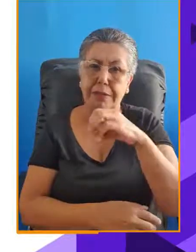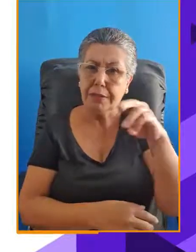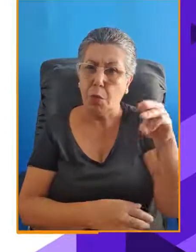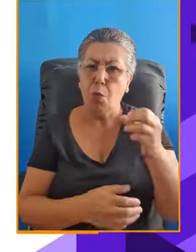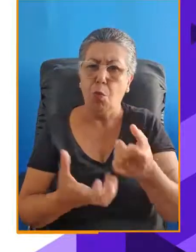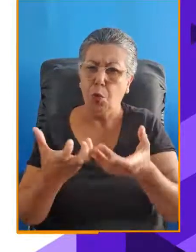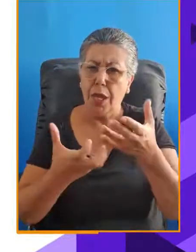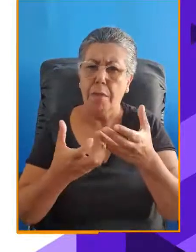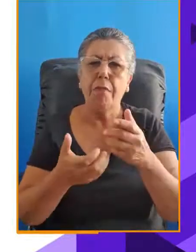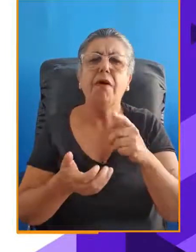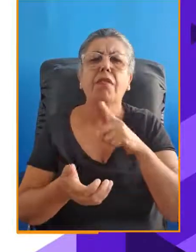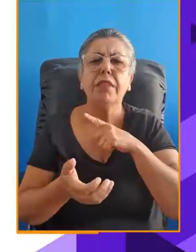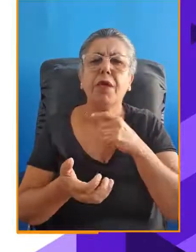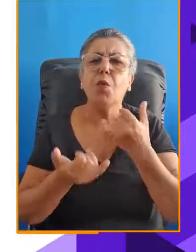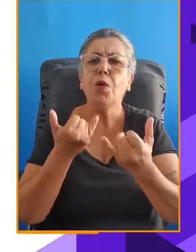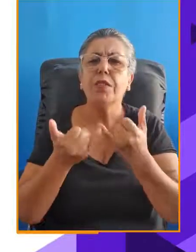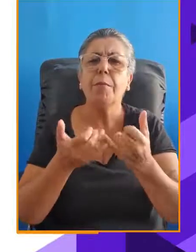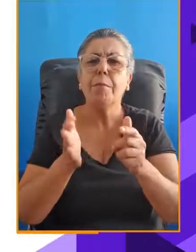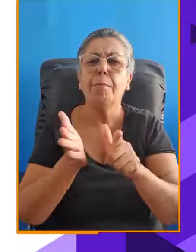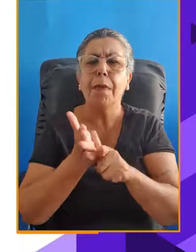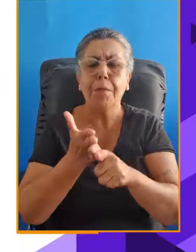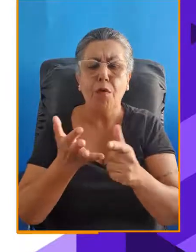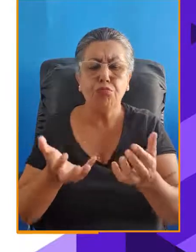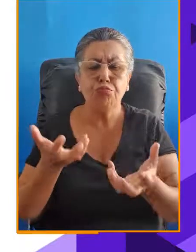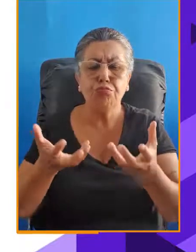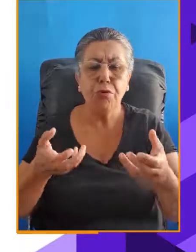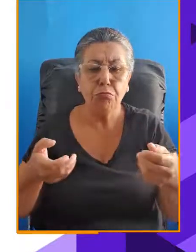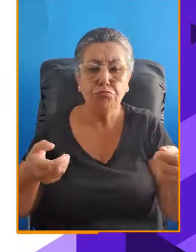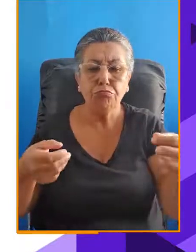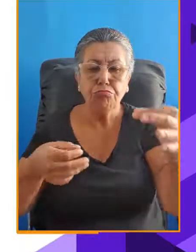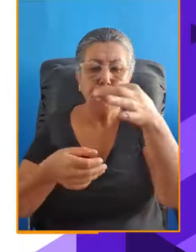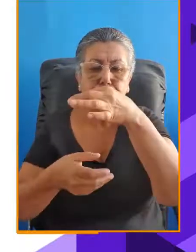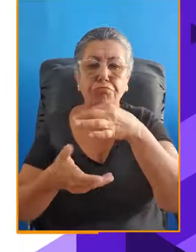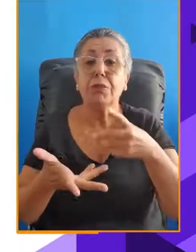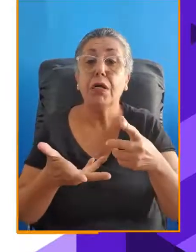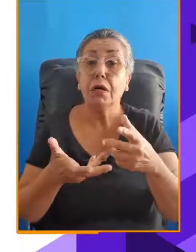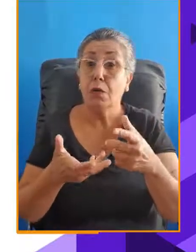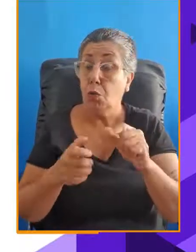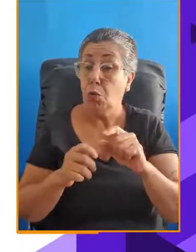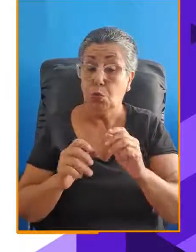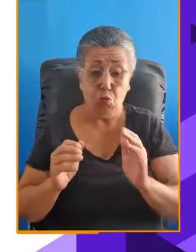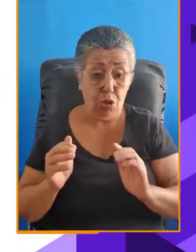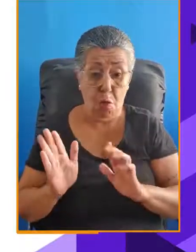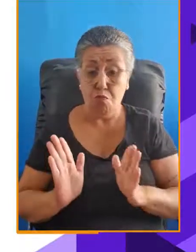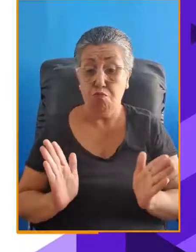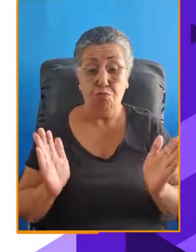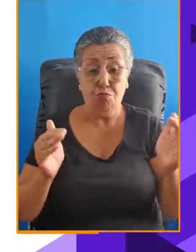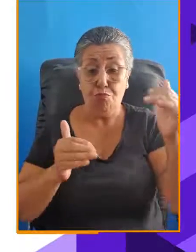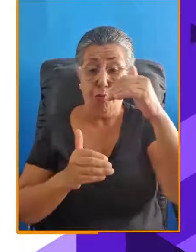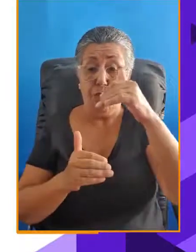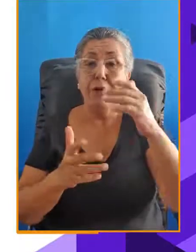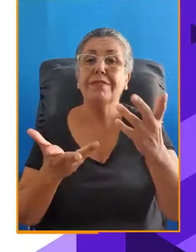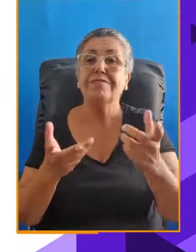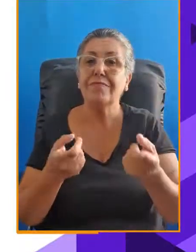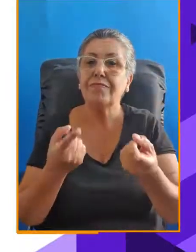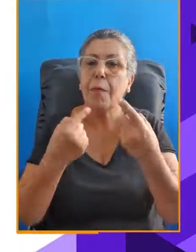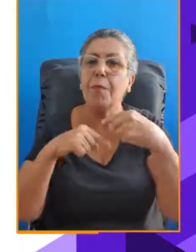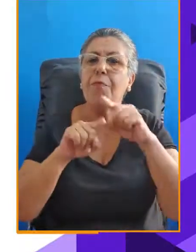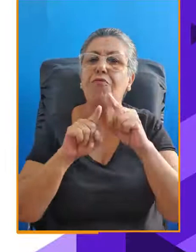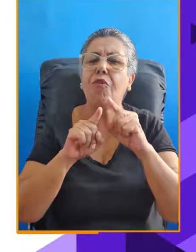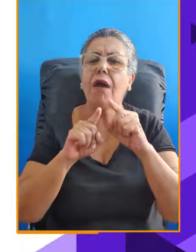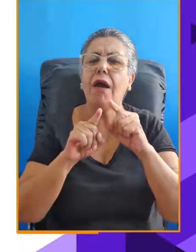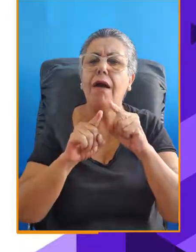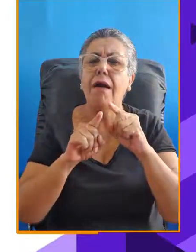exemplo de um papel que é queimado. A queima desse papel no seu entorno vai gerar